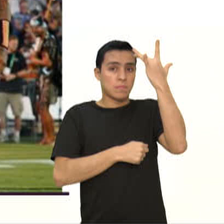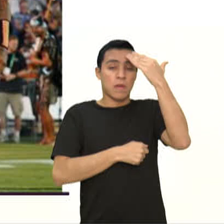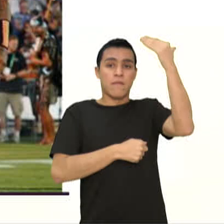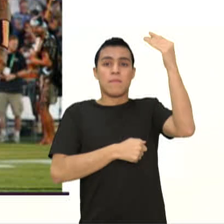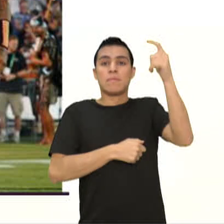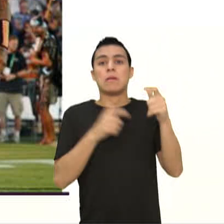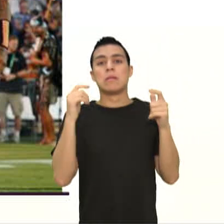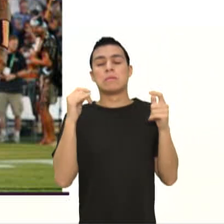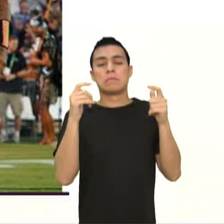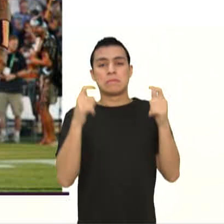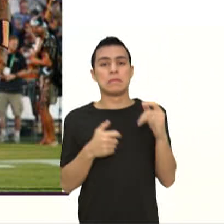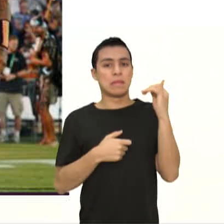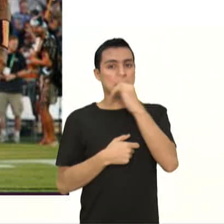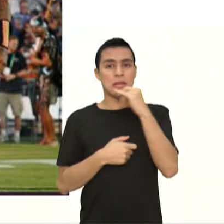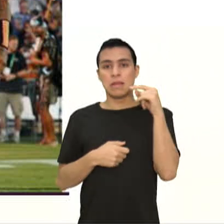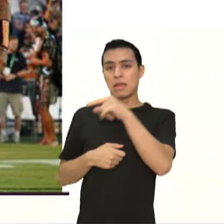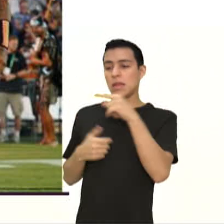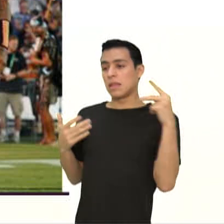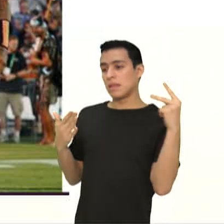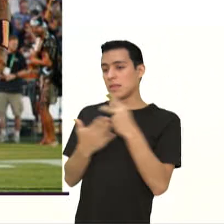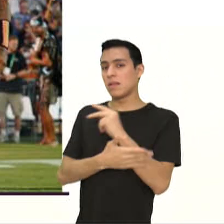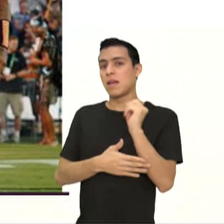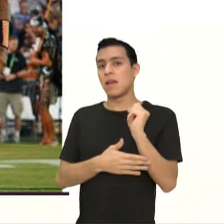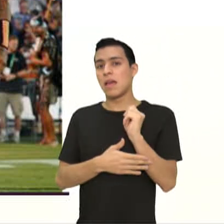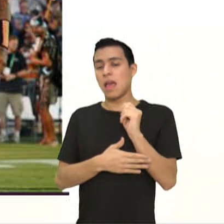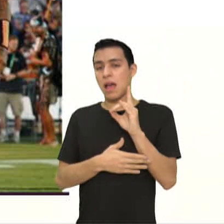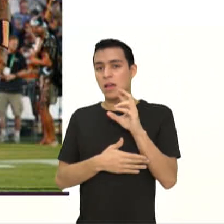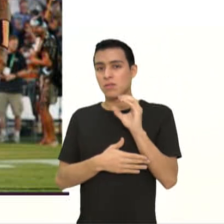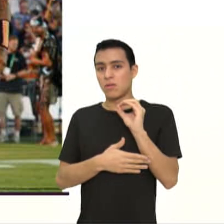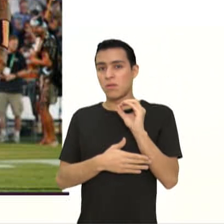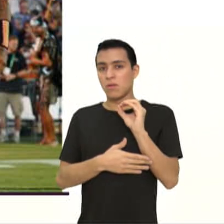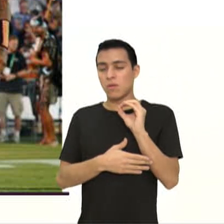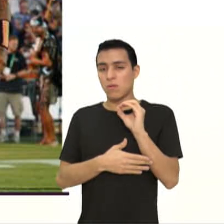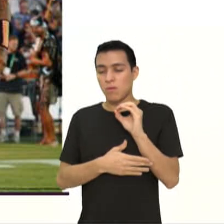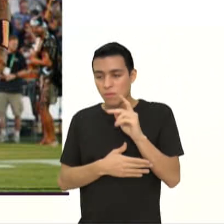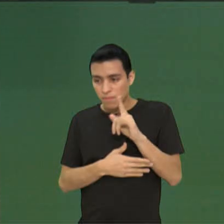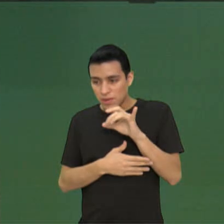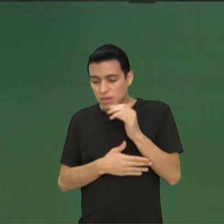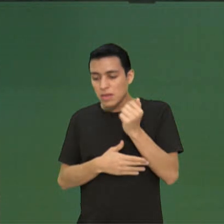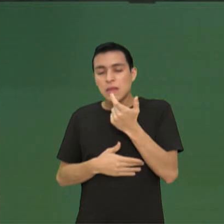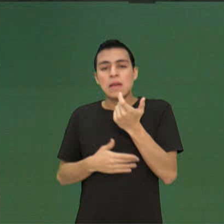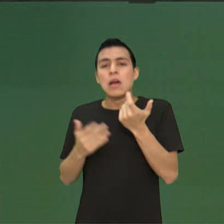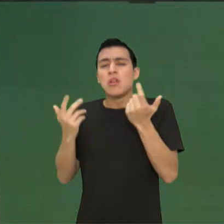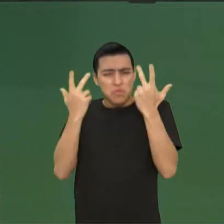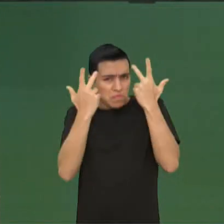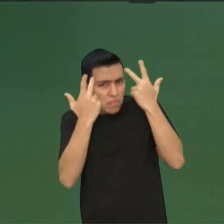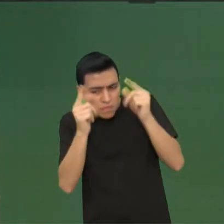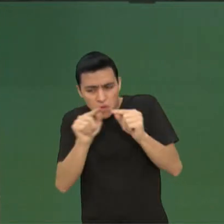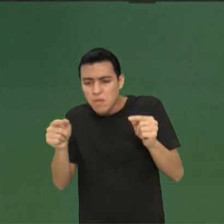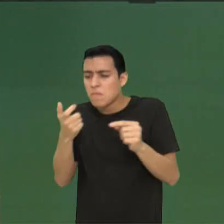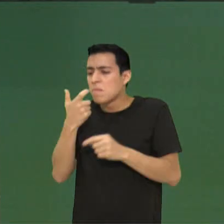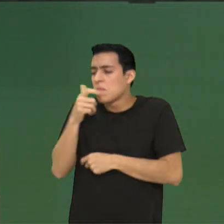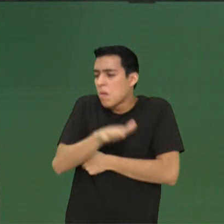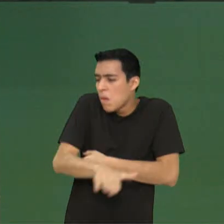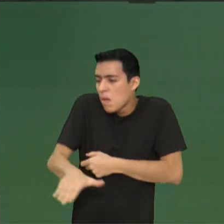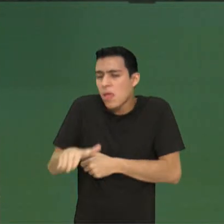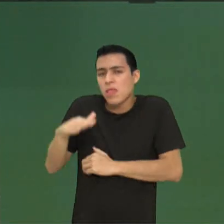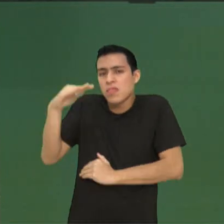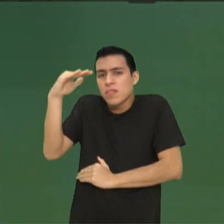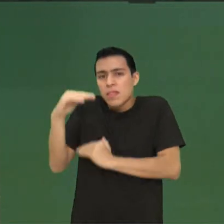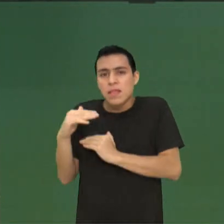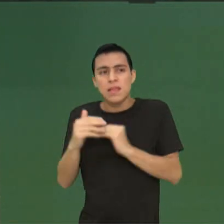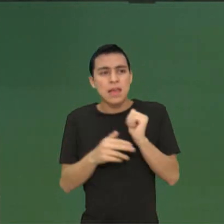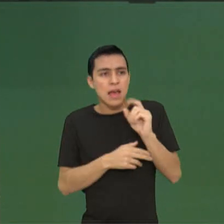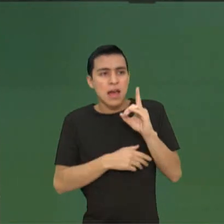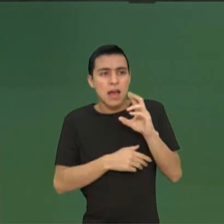as proteínas, ele pode receber de A, de B e de zero e dele mesmo. Lembram disso? Várias tabelinhas na